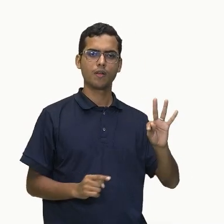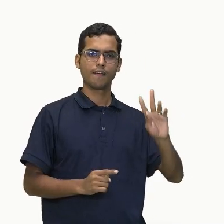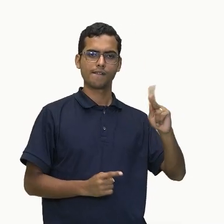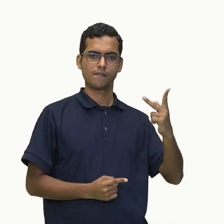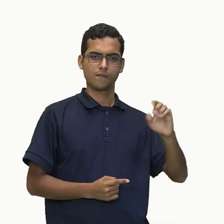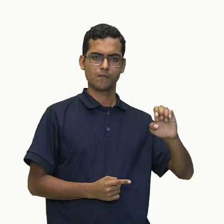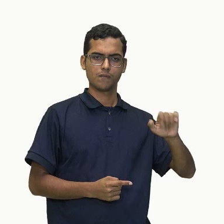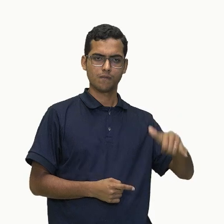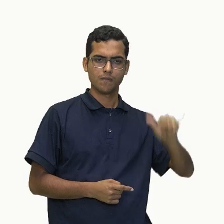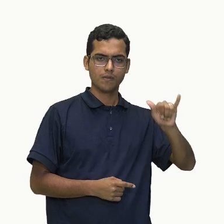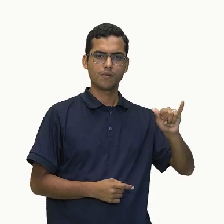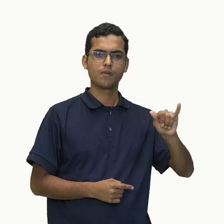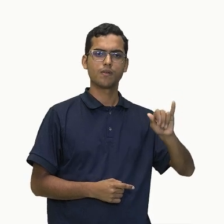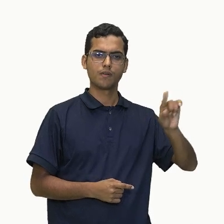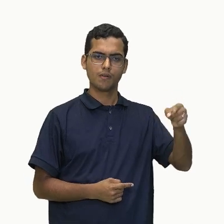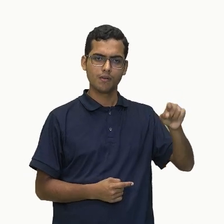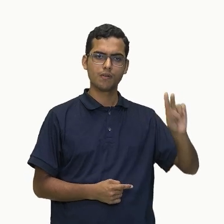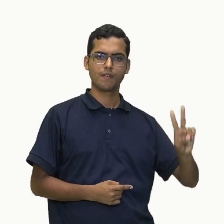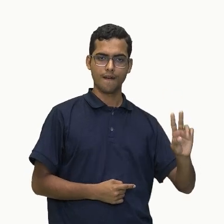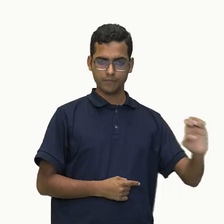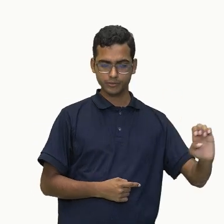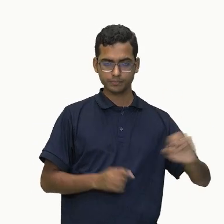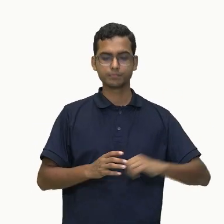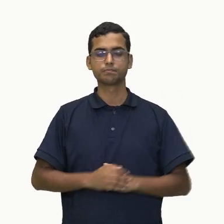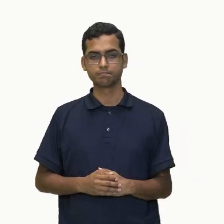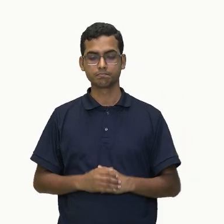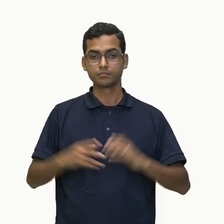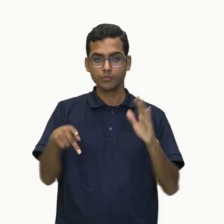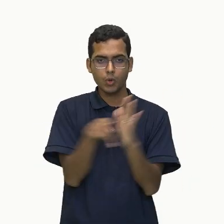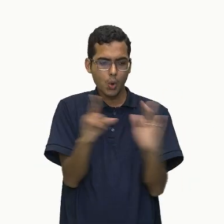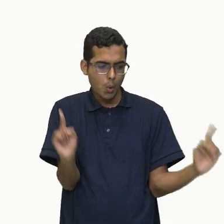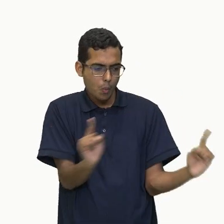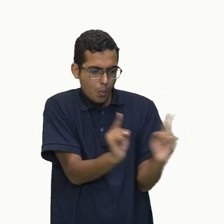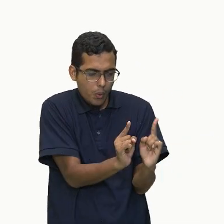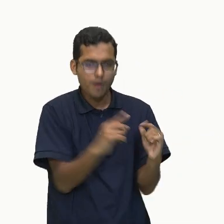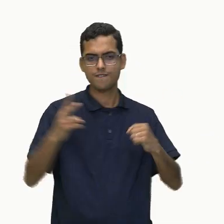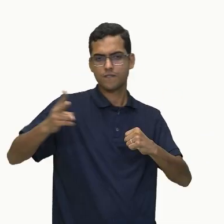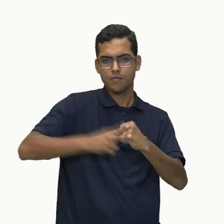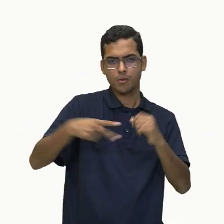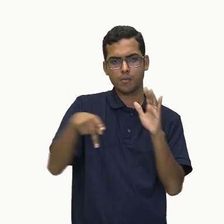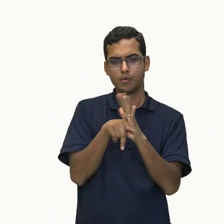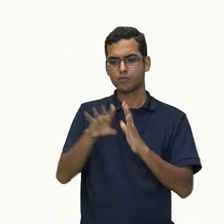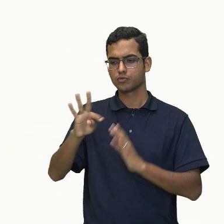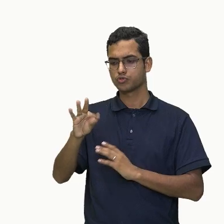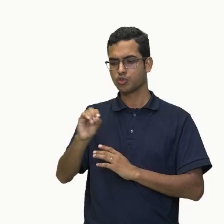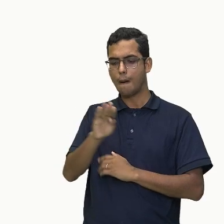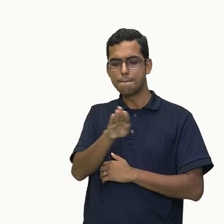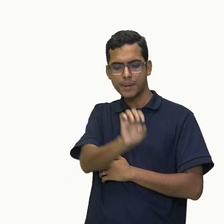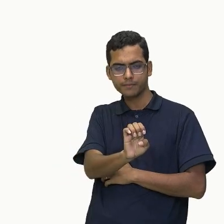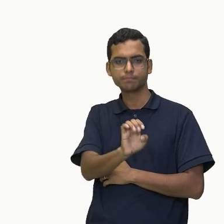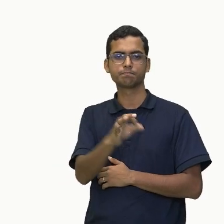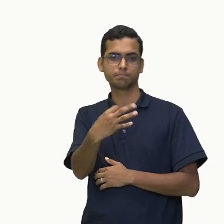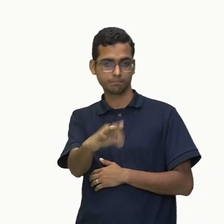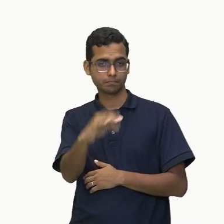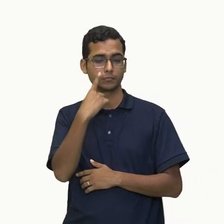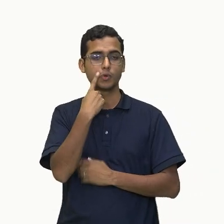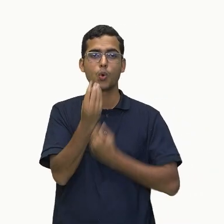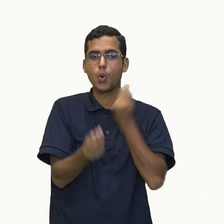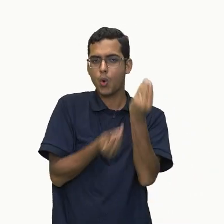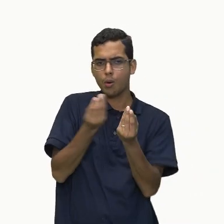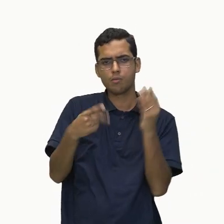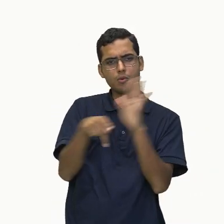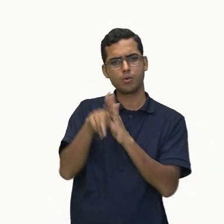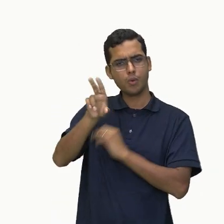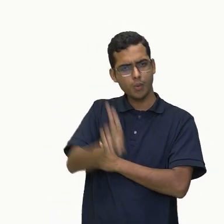abreviações também, tanto do verbo to be quanto do verbo have, ok? São